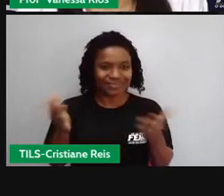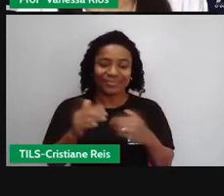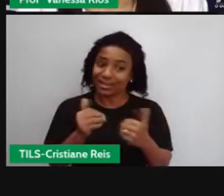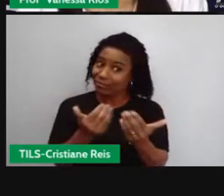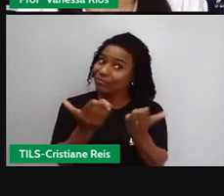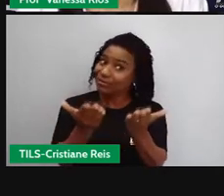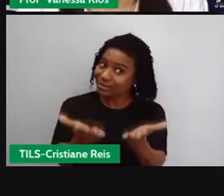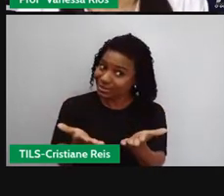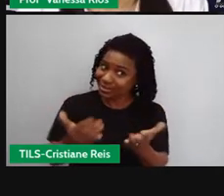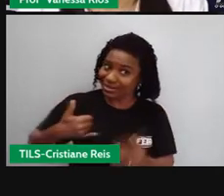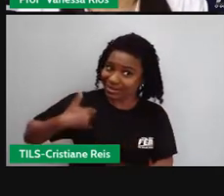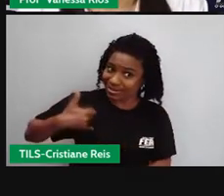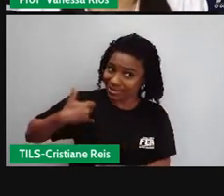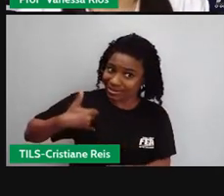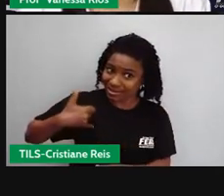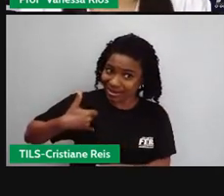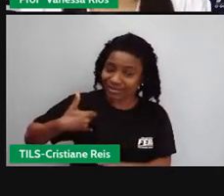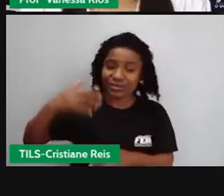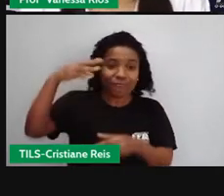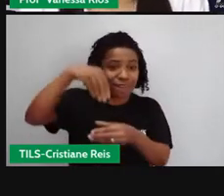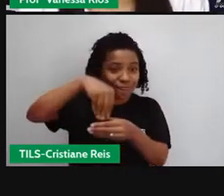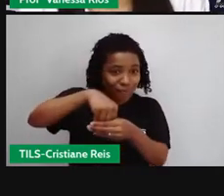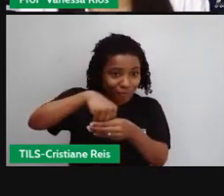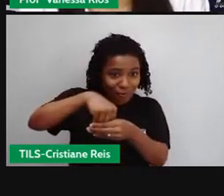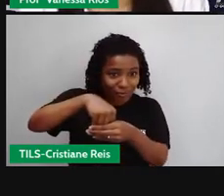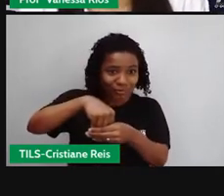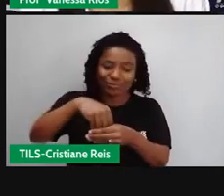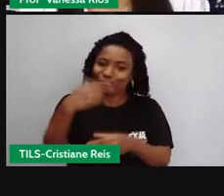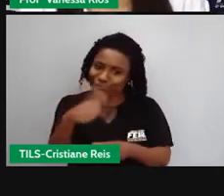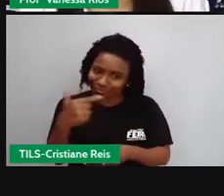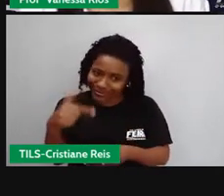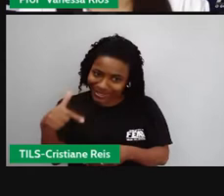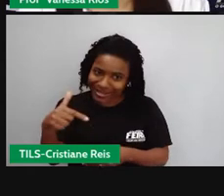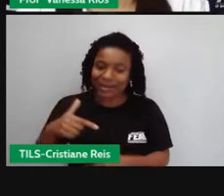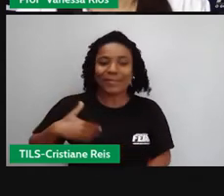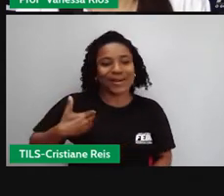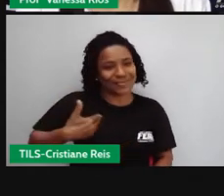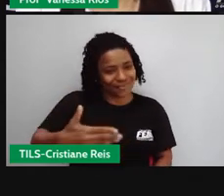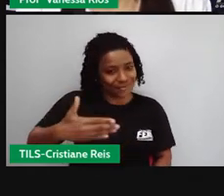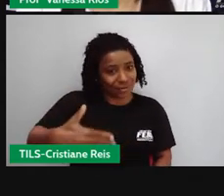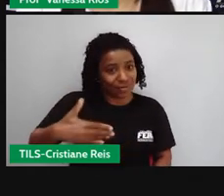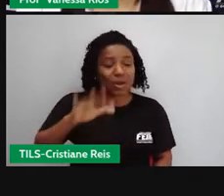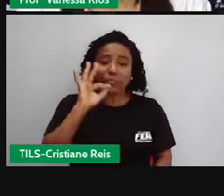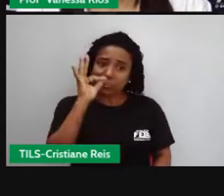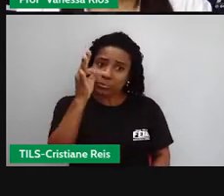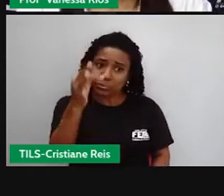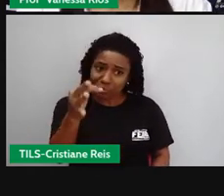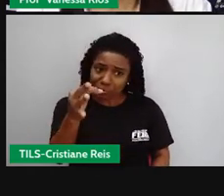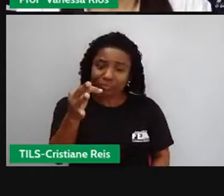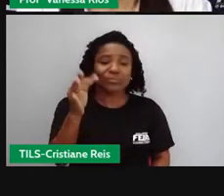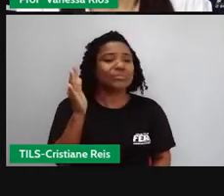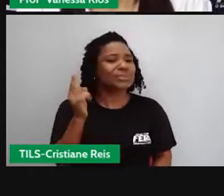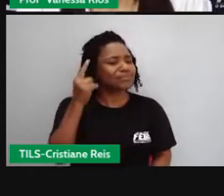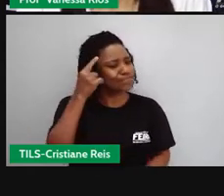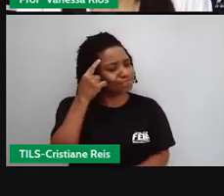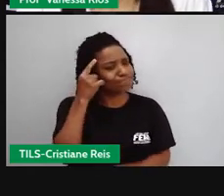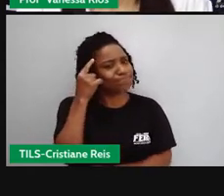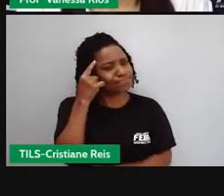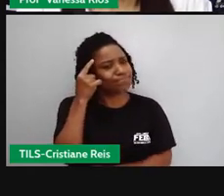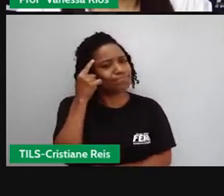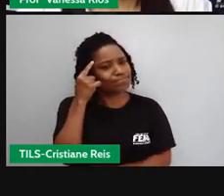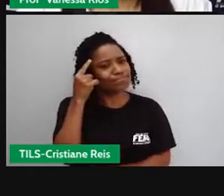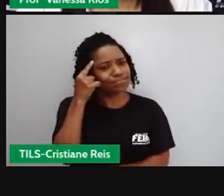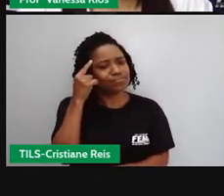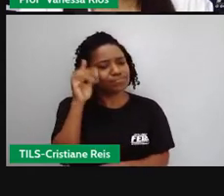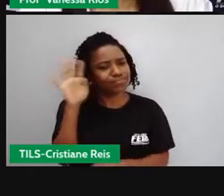mas você pode já ir pensando e quando chegar aí o tempo em que você vai votar, você já ter aí um pensamento, uma